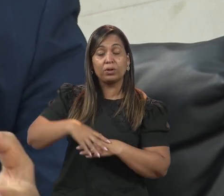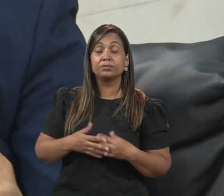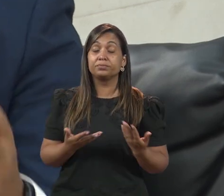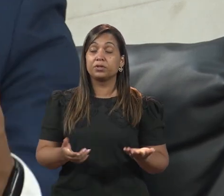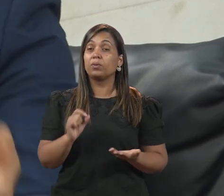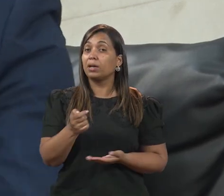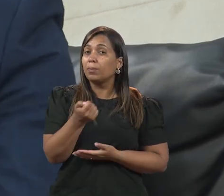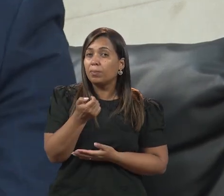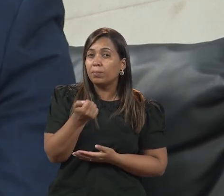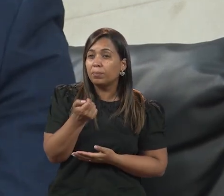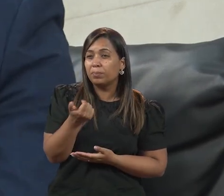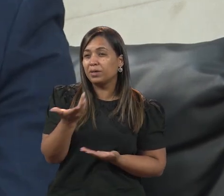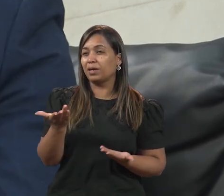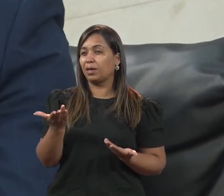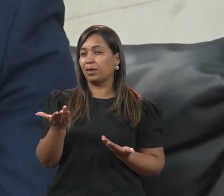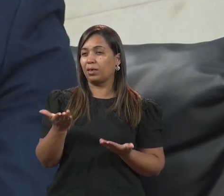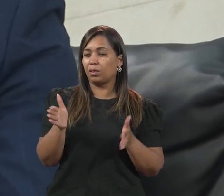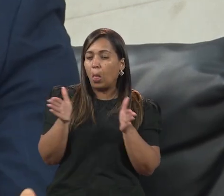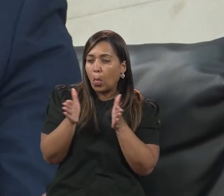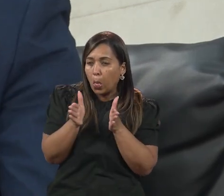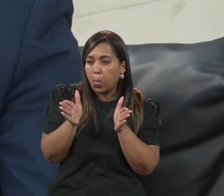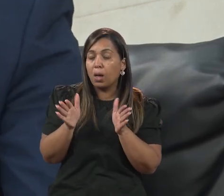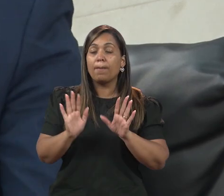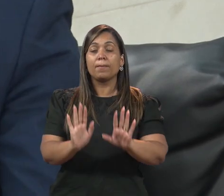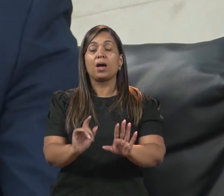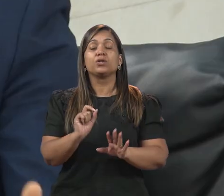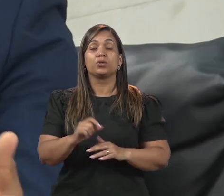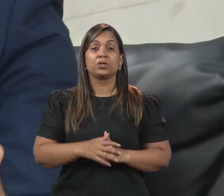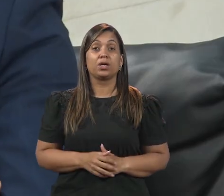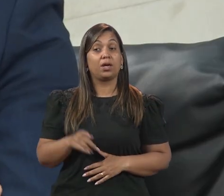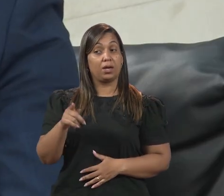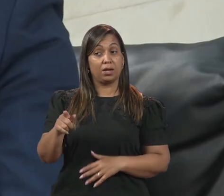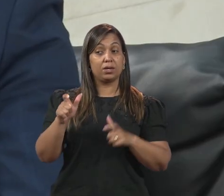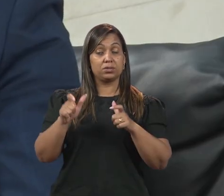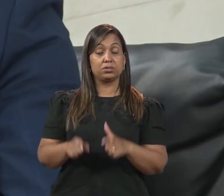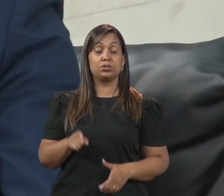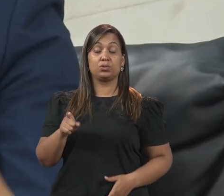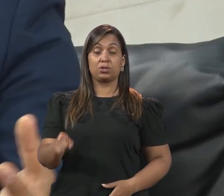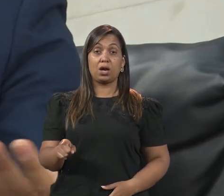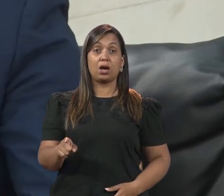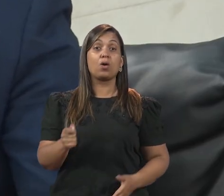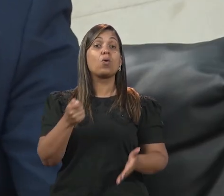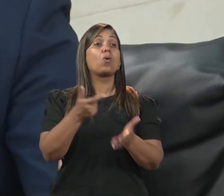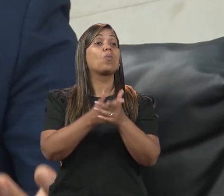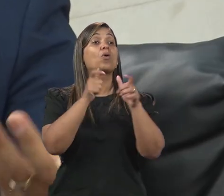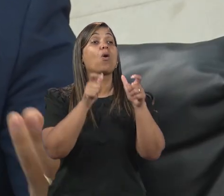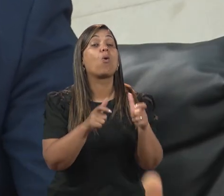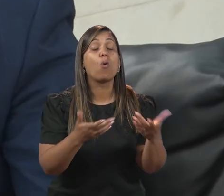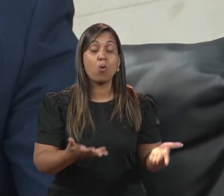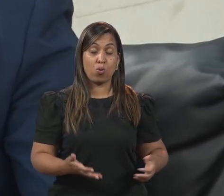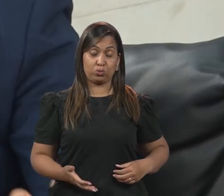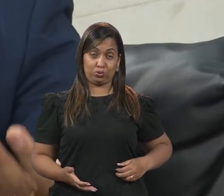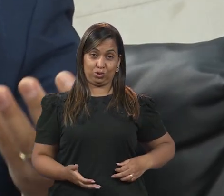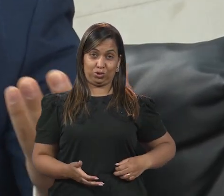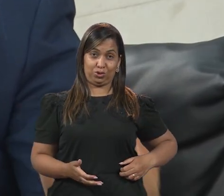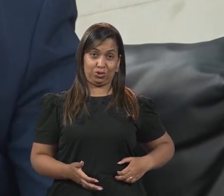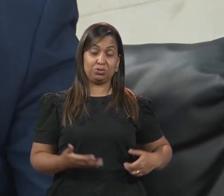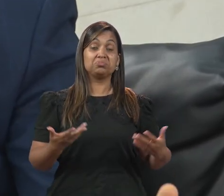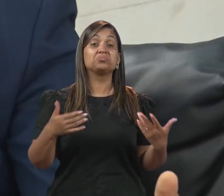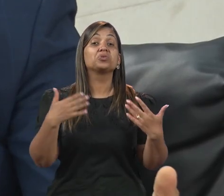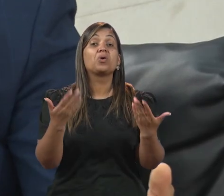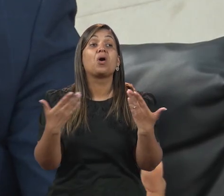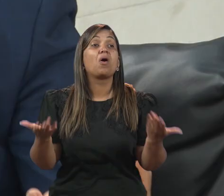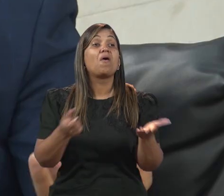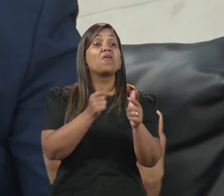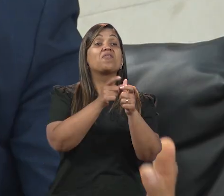fim, era um pequeno estabelecimento. Mas a verdade é, esse estabelecimento comprou aonde? Adquiriu aonde? Qual foi a grande